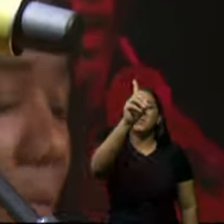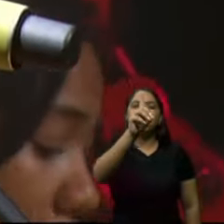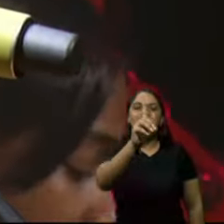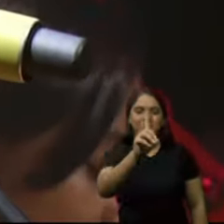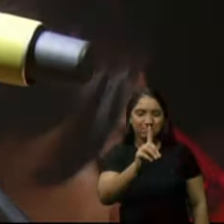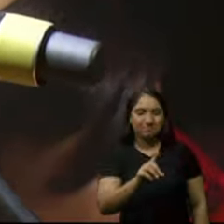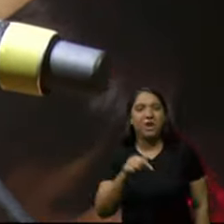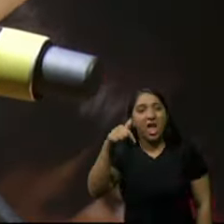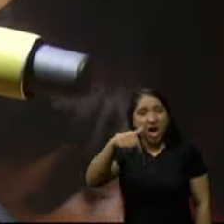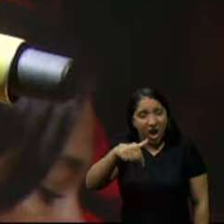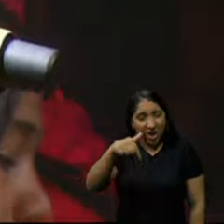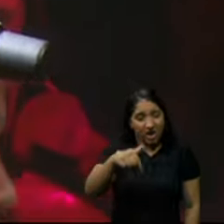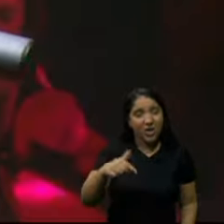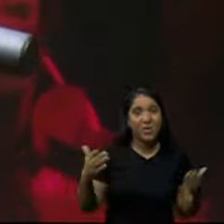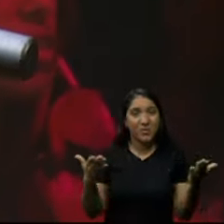hoje aqui ó